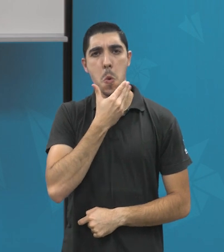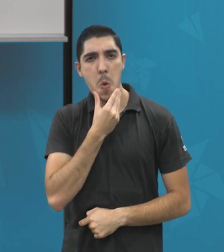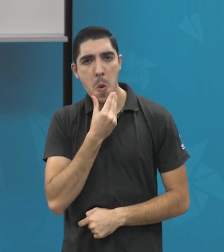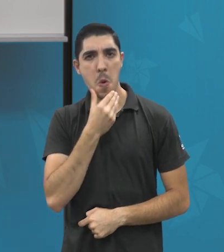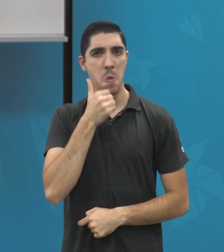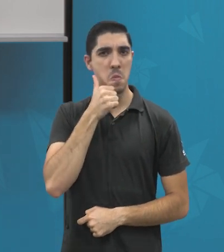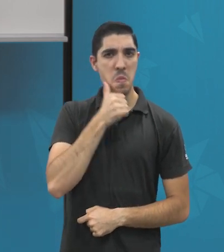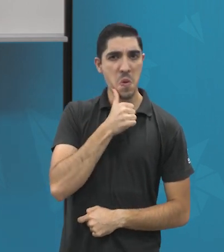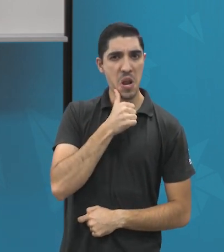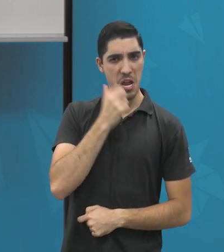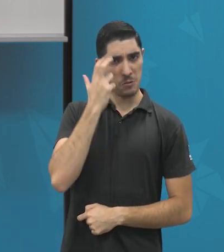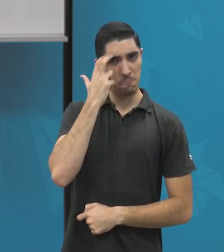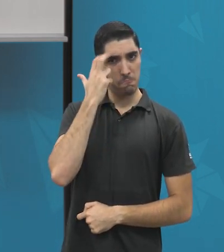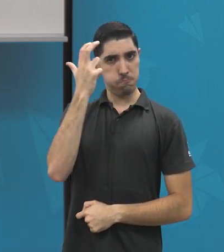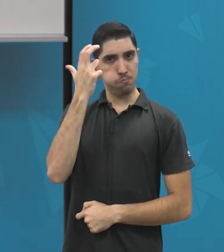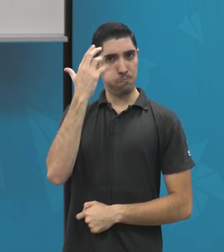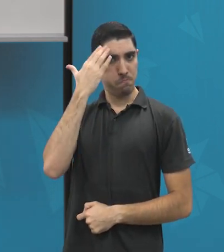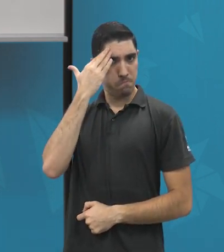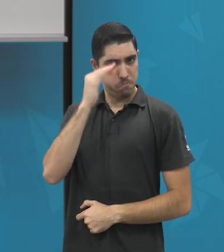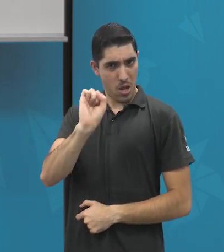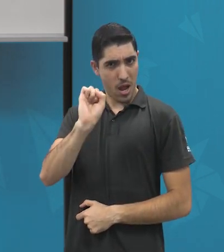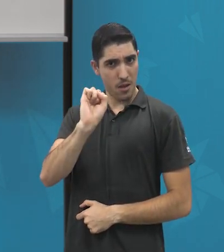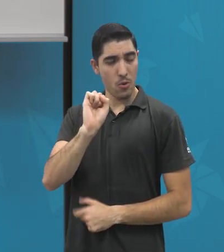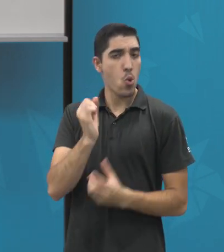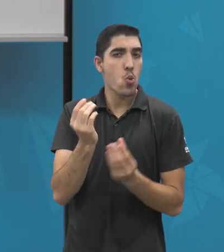mulher sábios, é